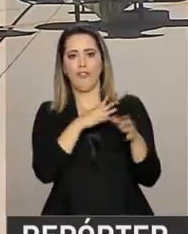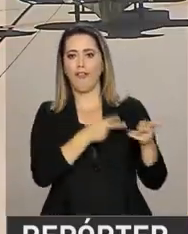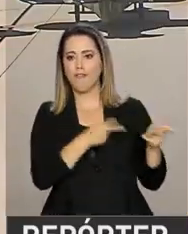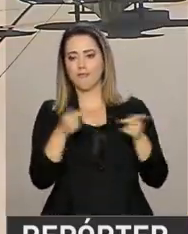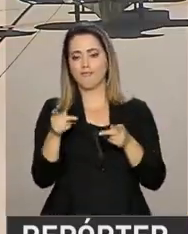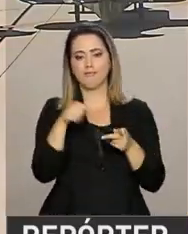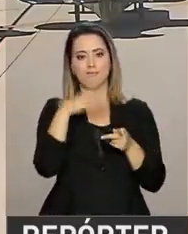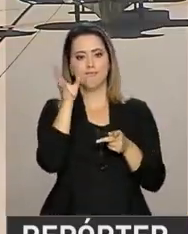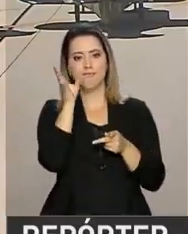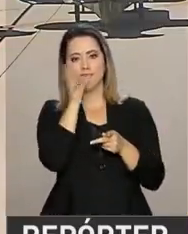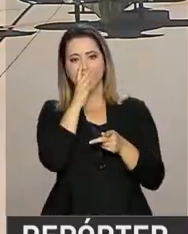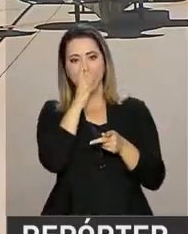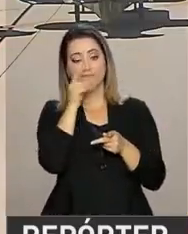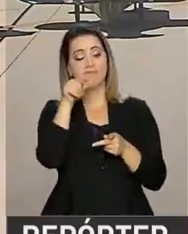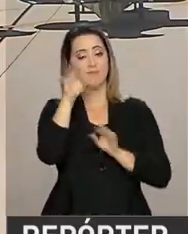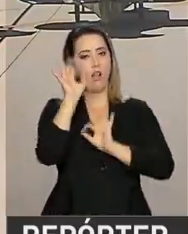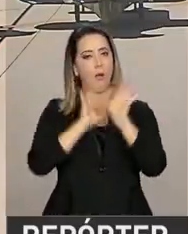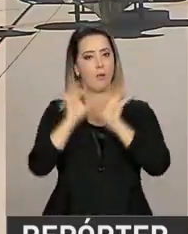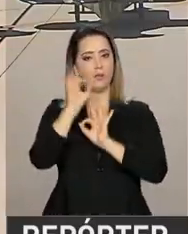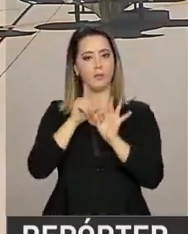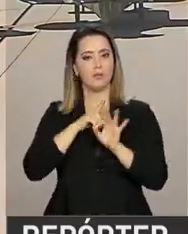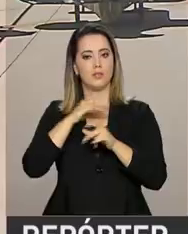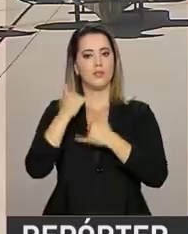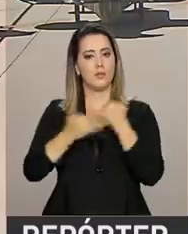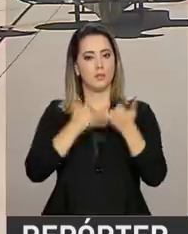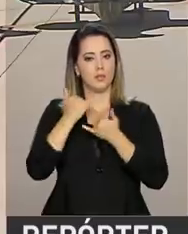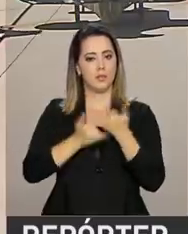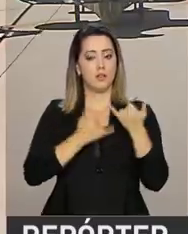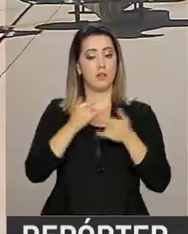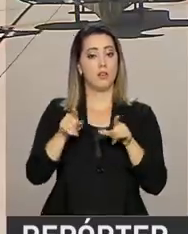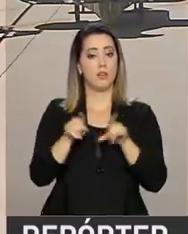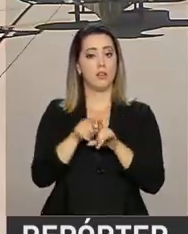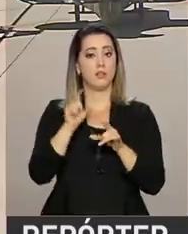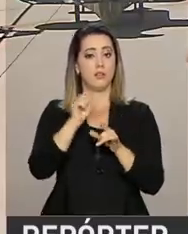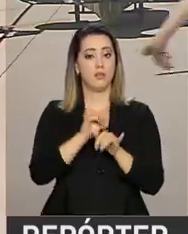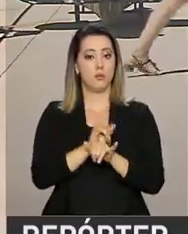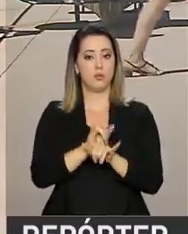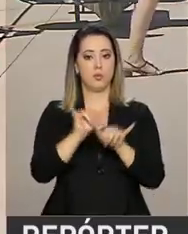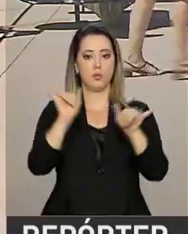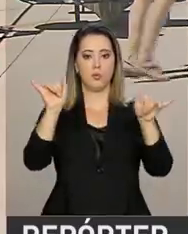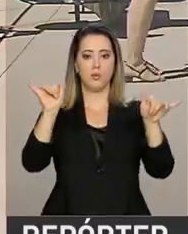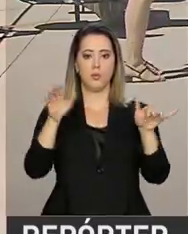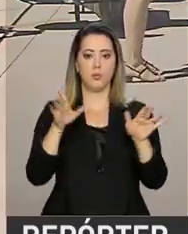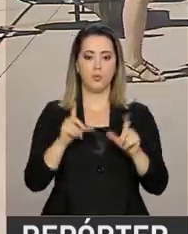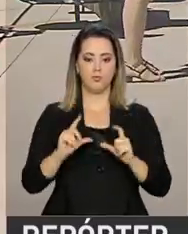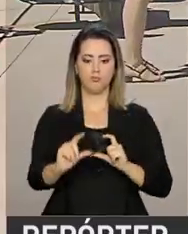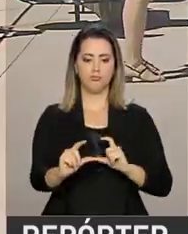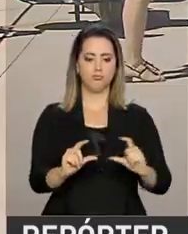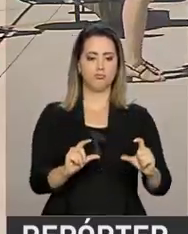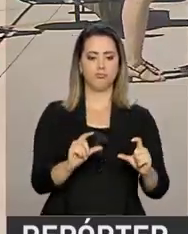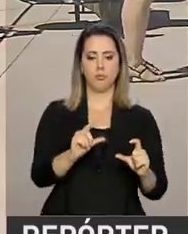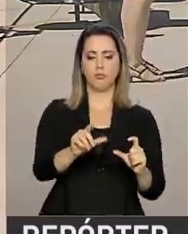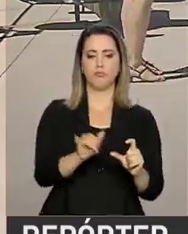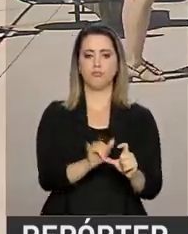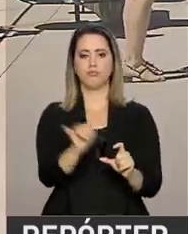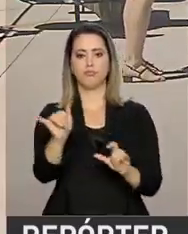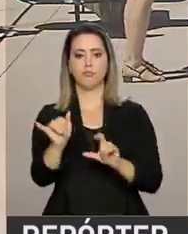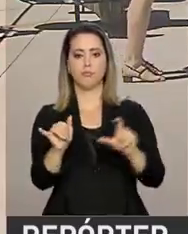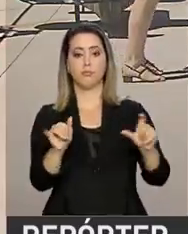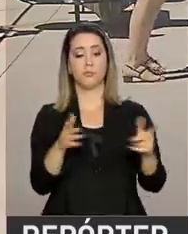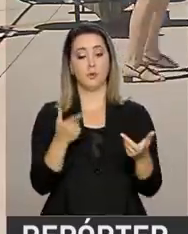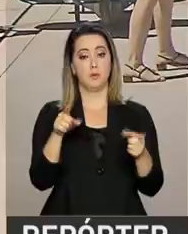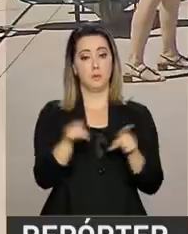a programação especial inclui brinquedos infláveis e um aeroporto com miniaturas de aviões militares da Força